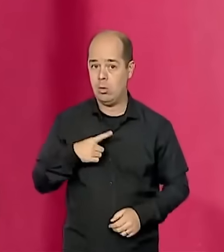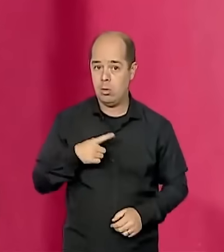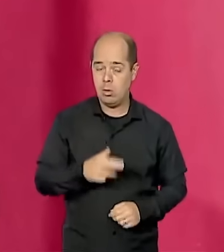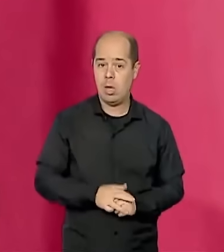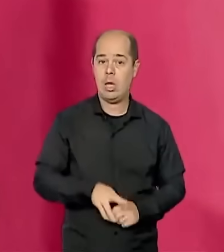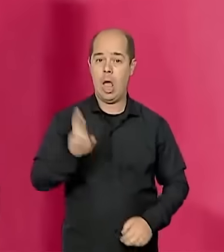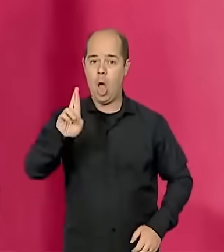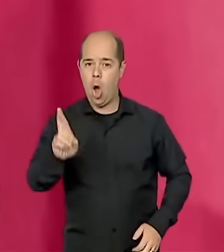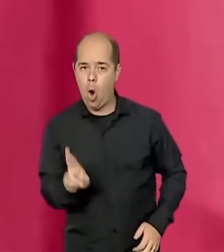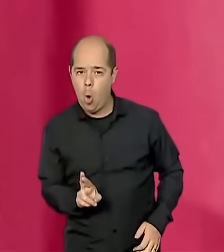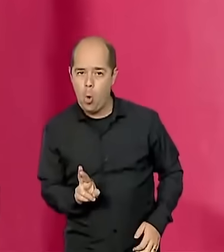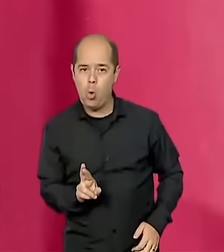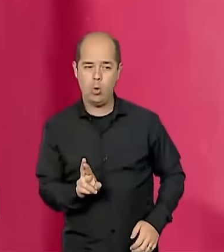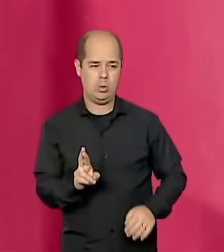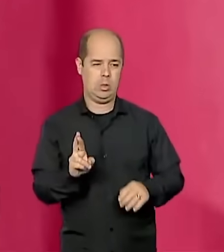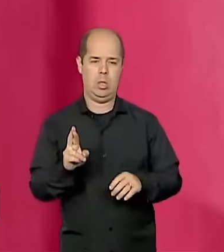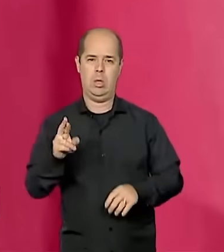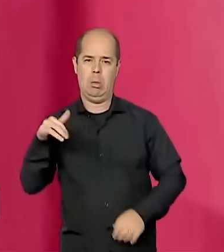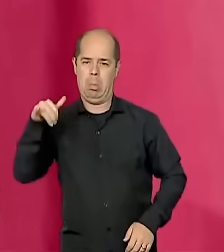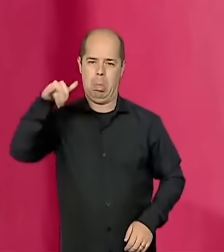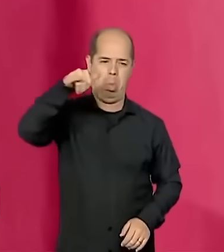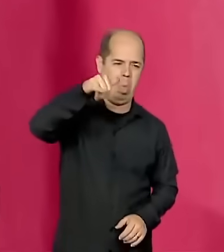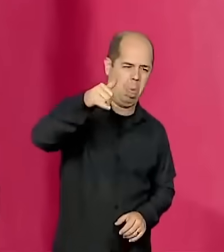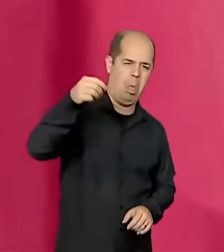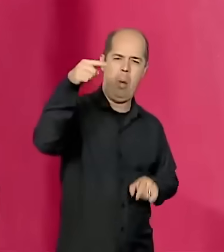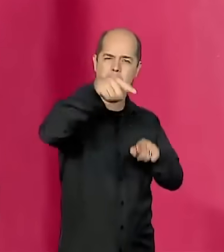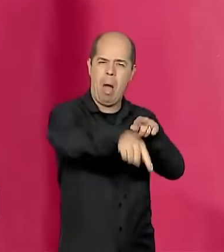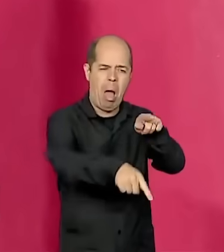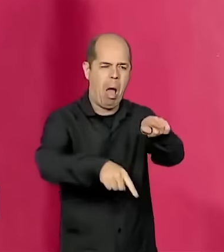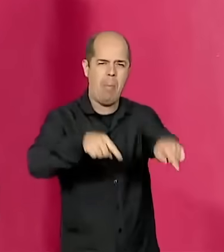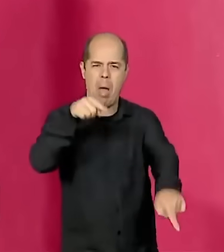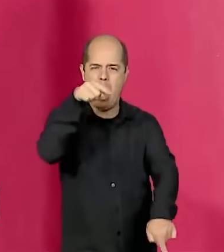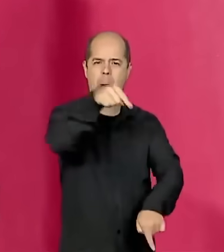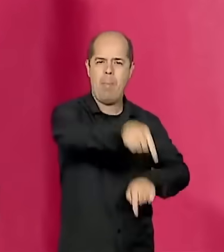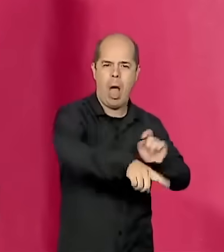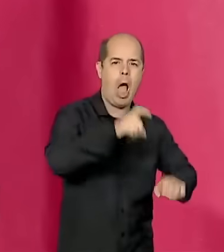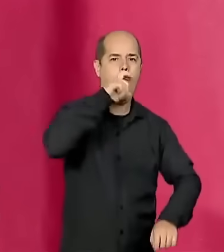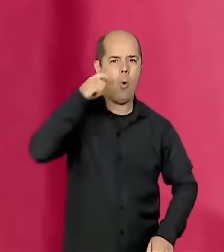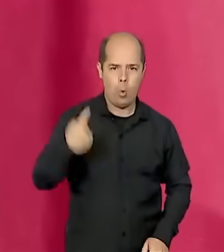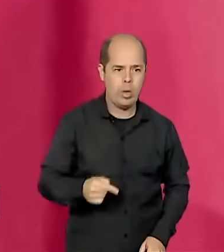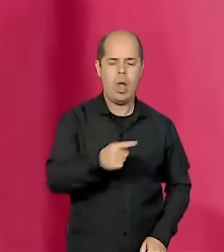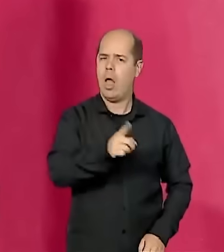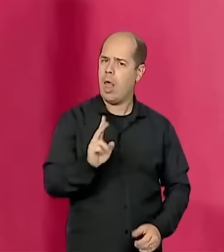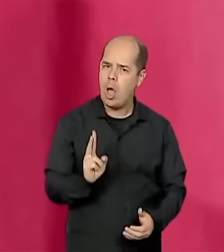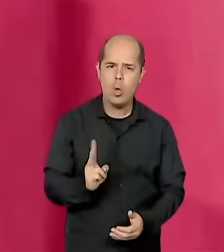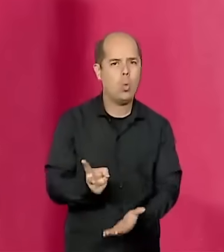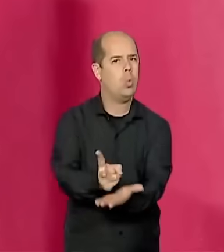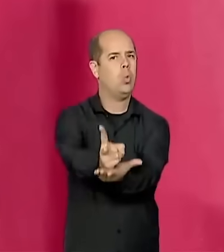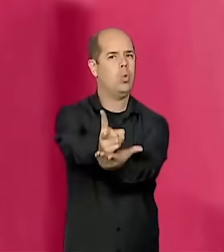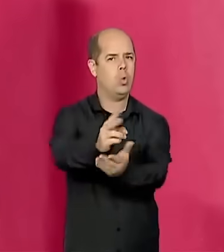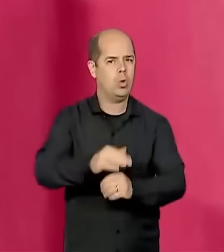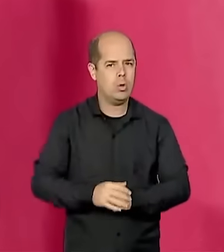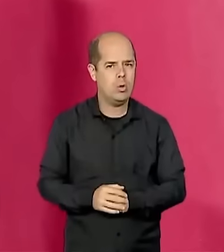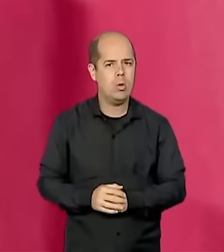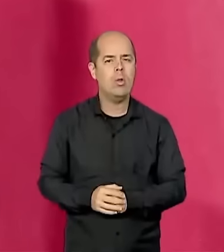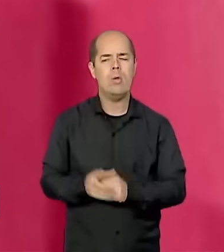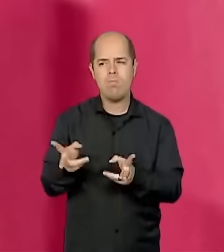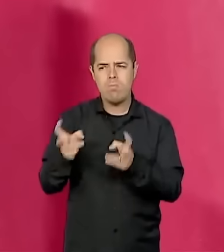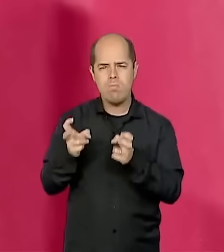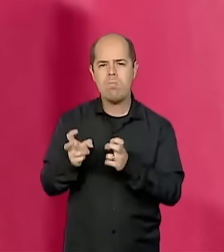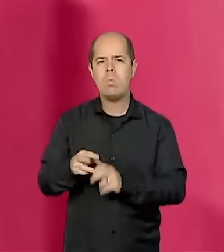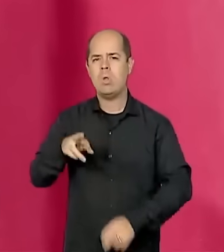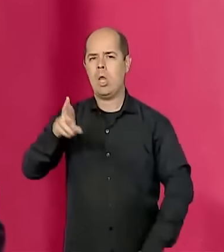Ucrânia continuaram de forma impiedosa. Para nós está claro que a Rússia viola